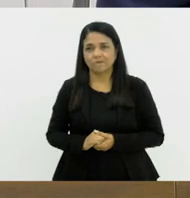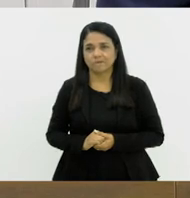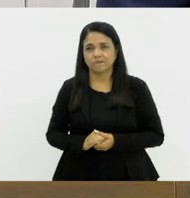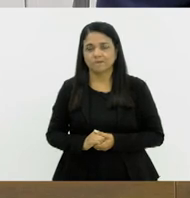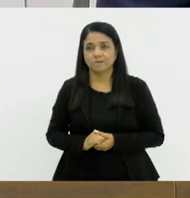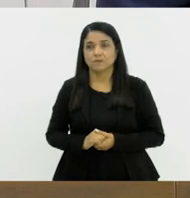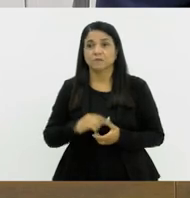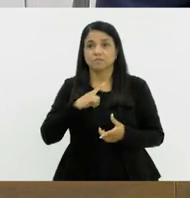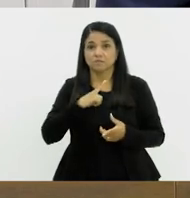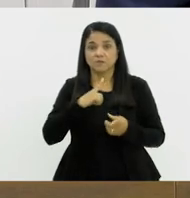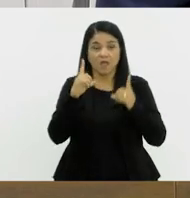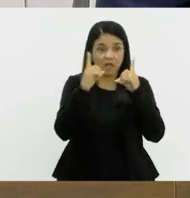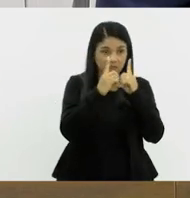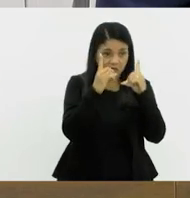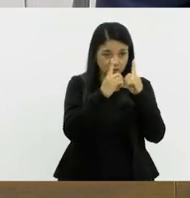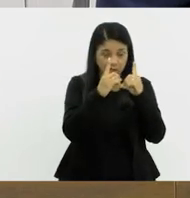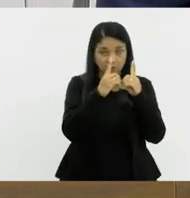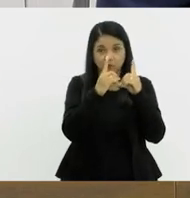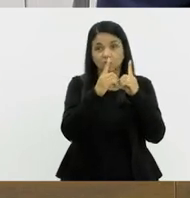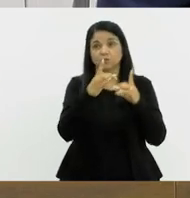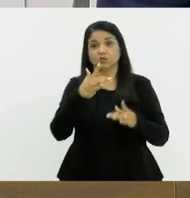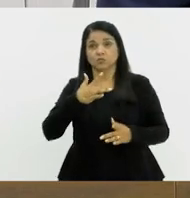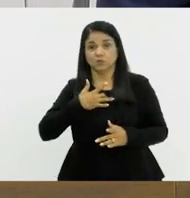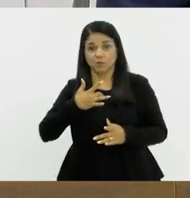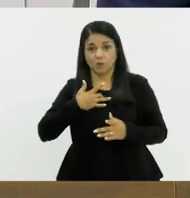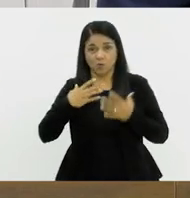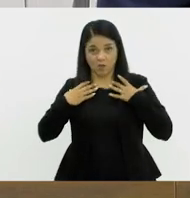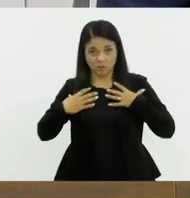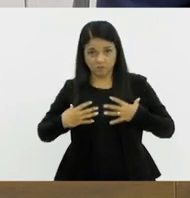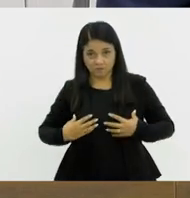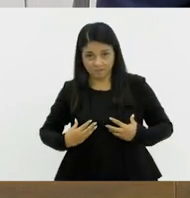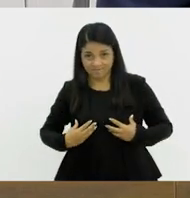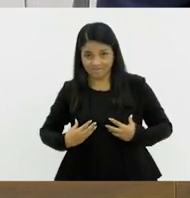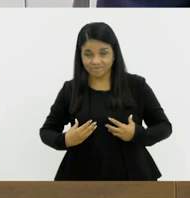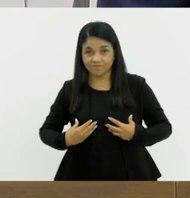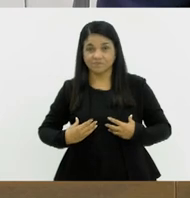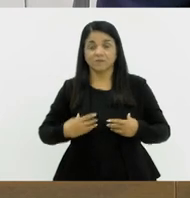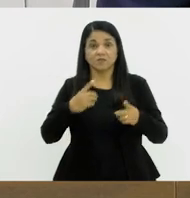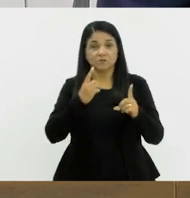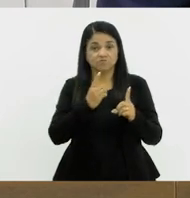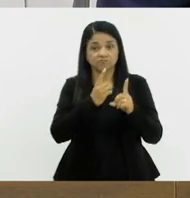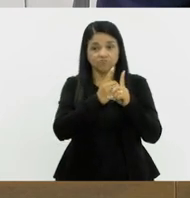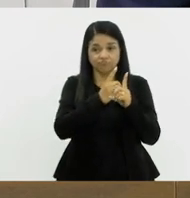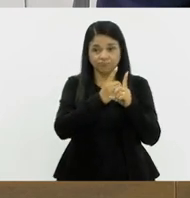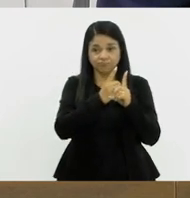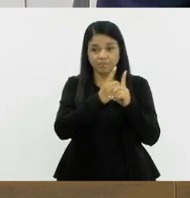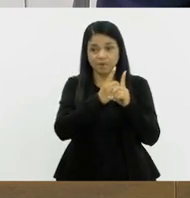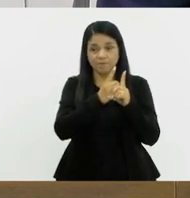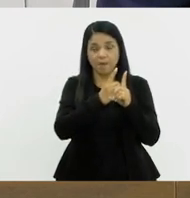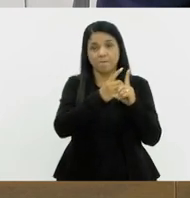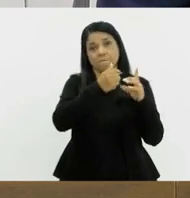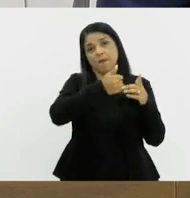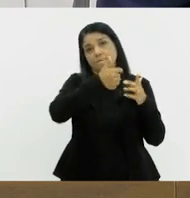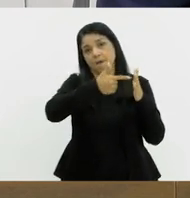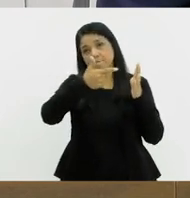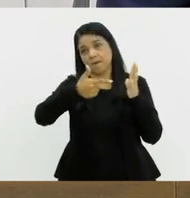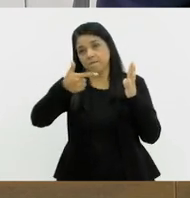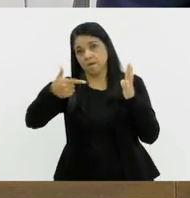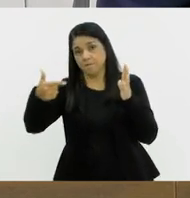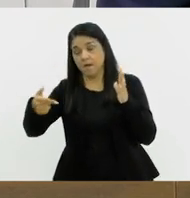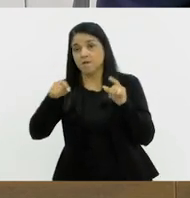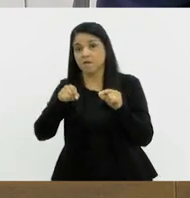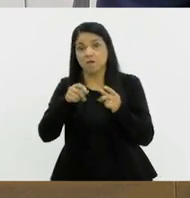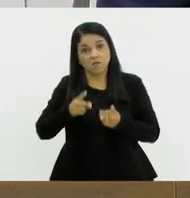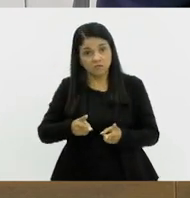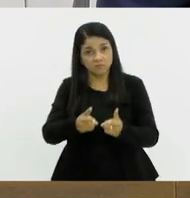fluxo para atendimento de tuberculose. Ah, no caso de diagnóstico, falência e tratamento de tuberculose, permanece no sanatório